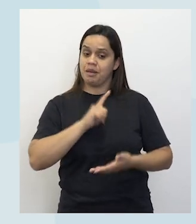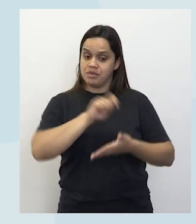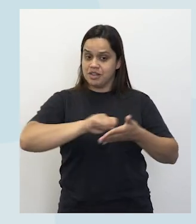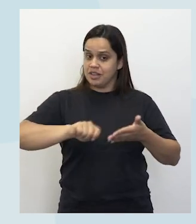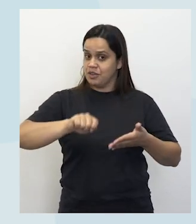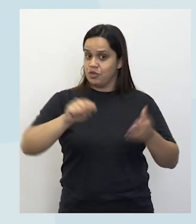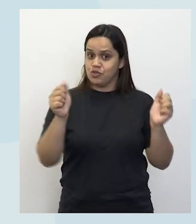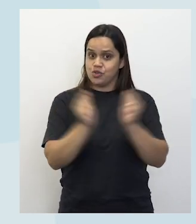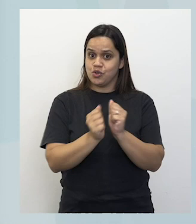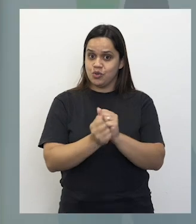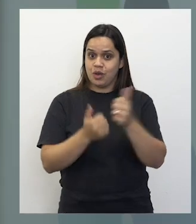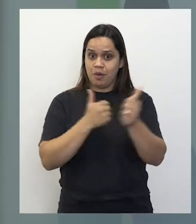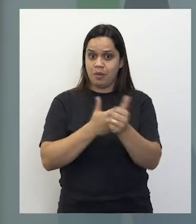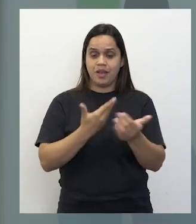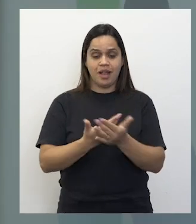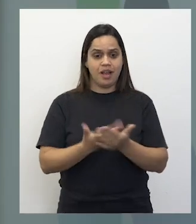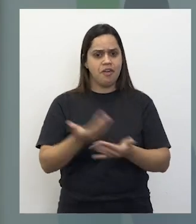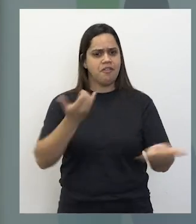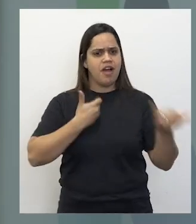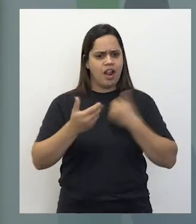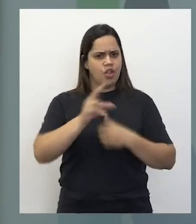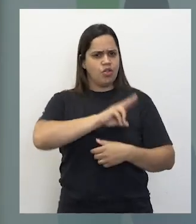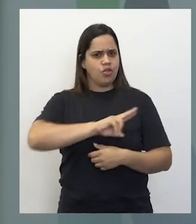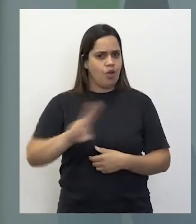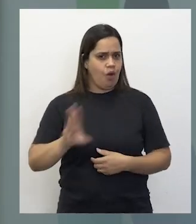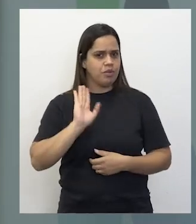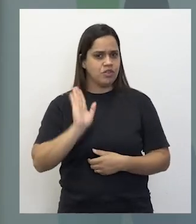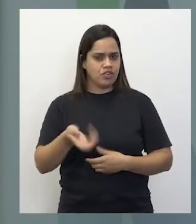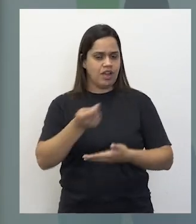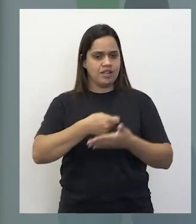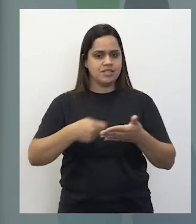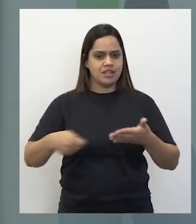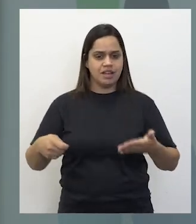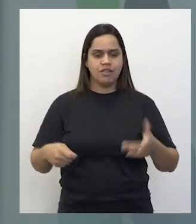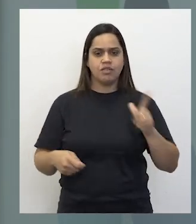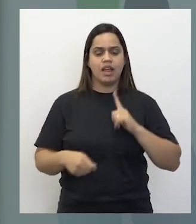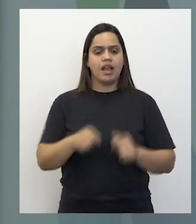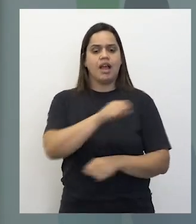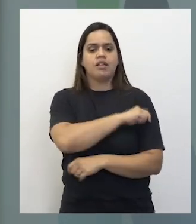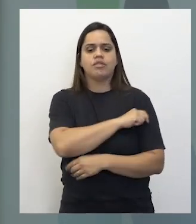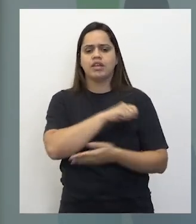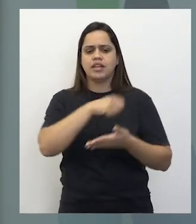momento conosco, conte pra gente, coloca o nome do poema que você já escreveu. Tem alunos que